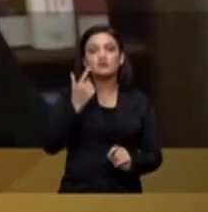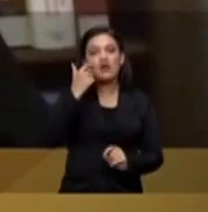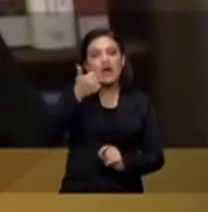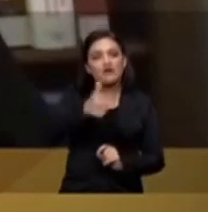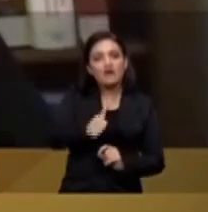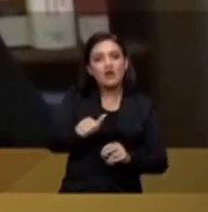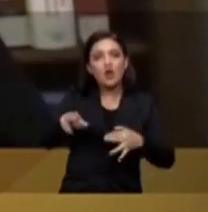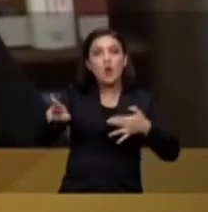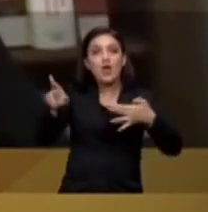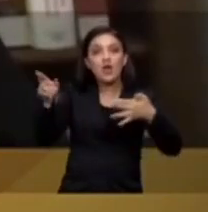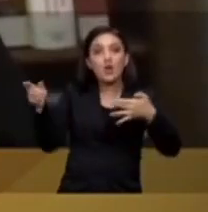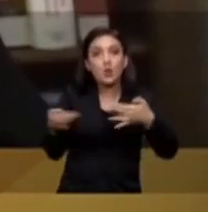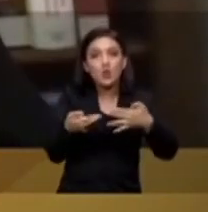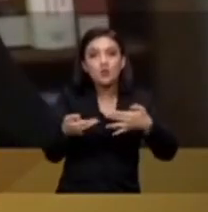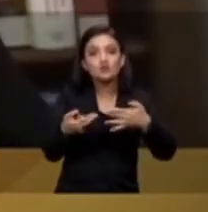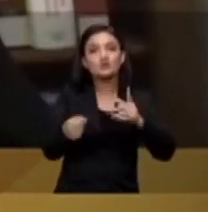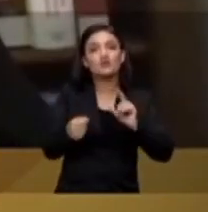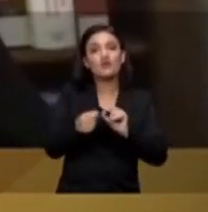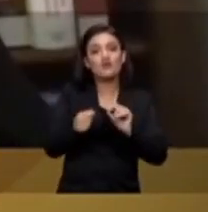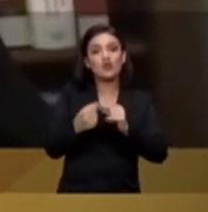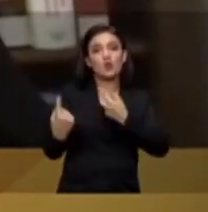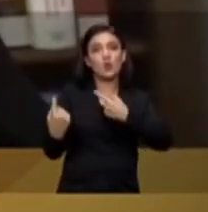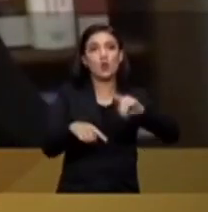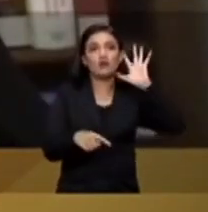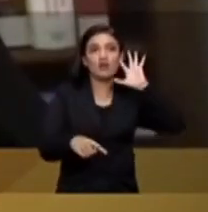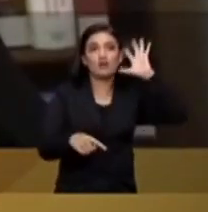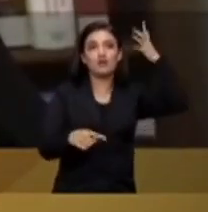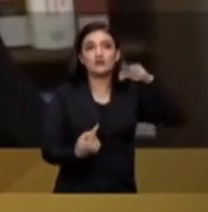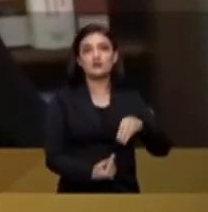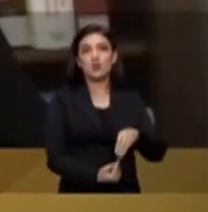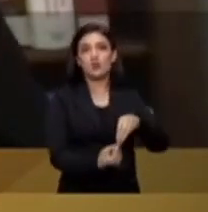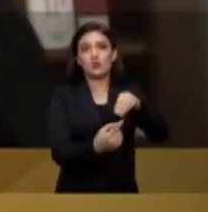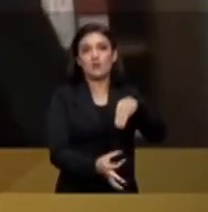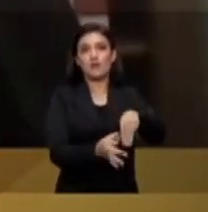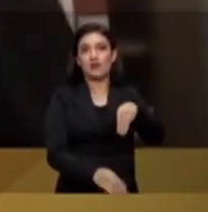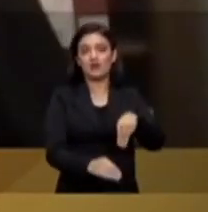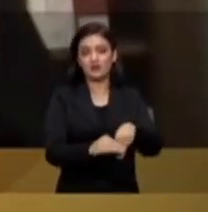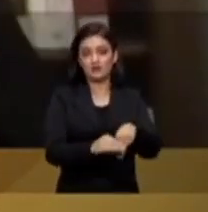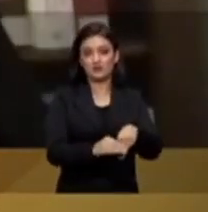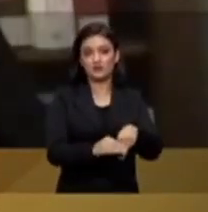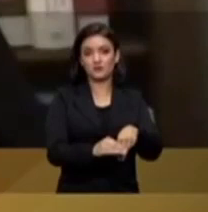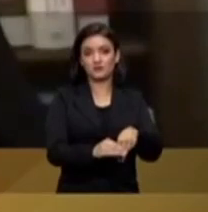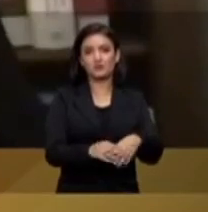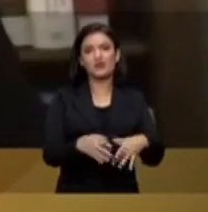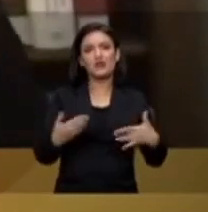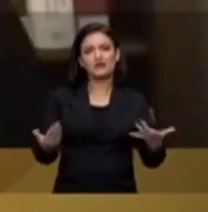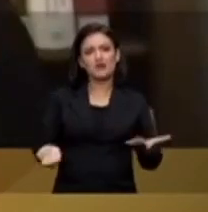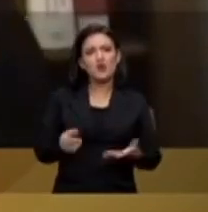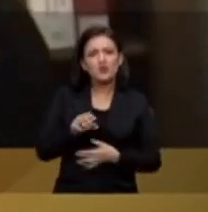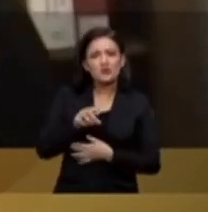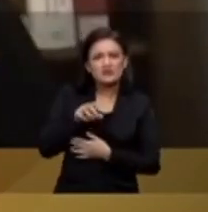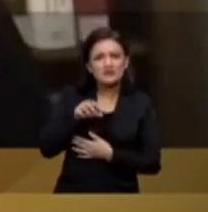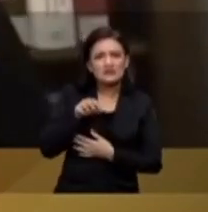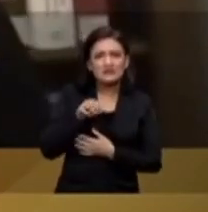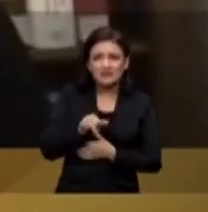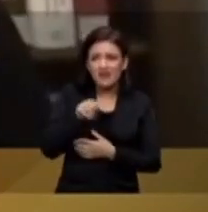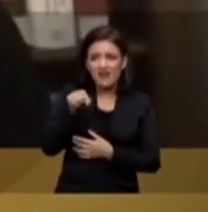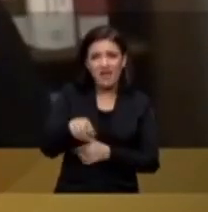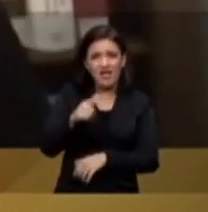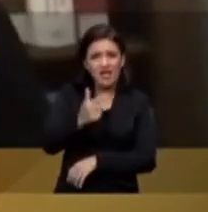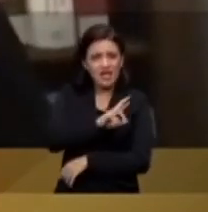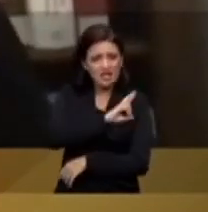recursos manejados contra a mencionada decisão monocrática. Ademais, se o remédio heróico estava afetado ao